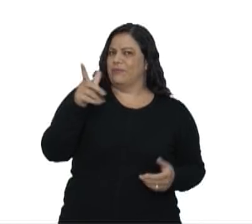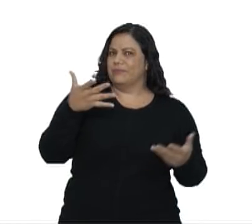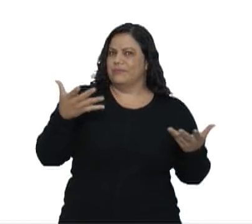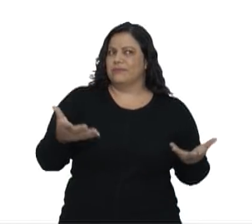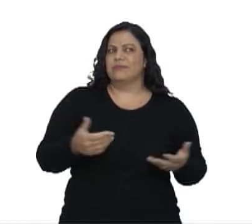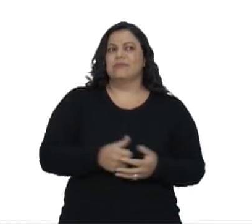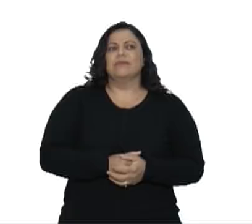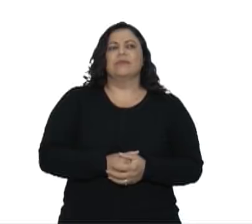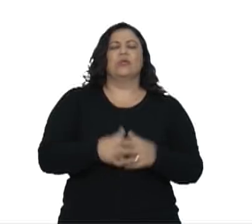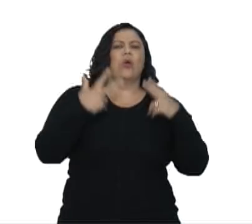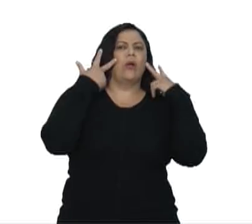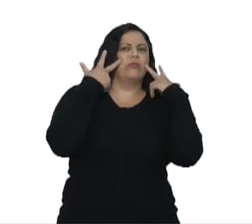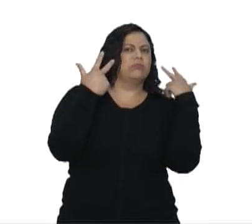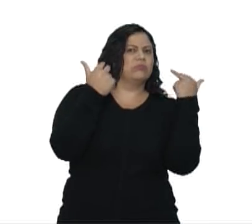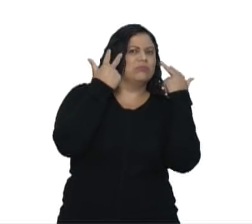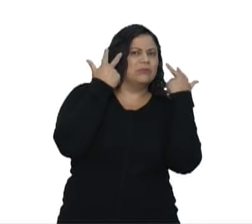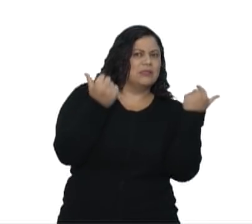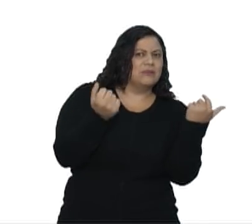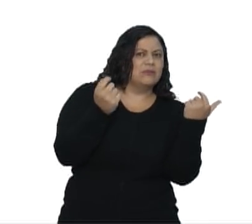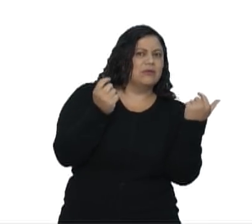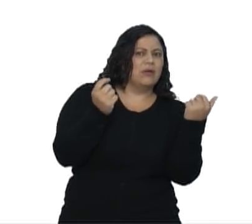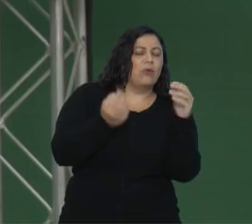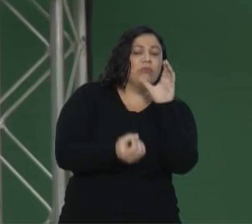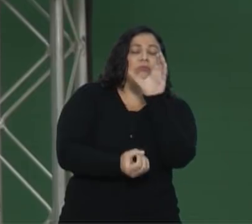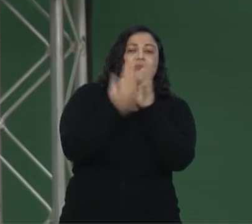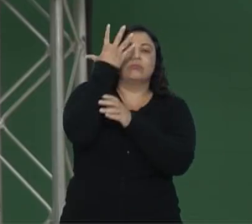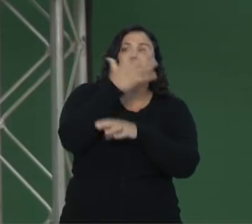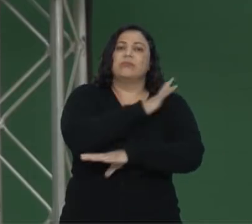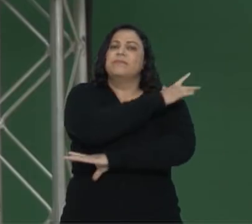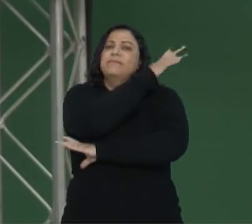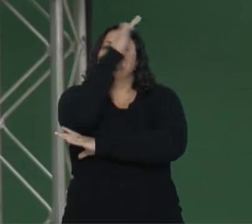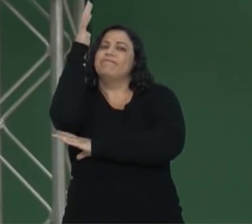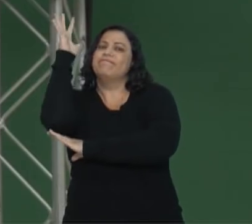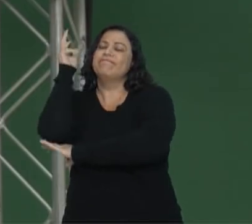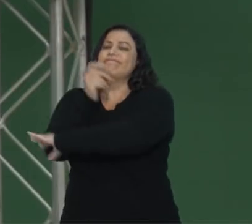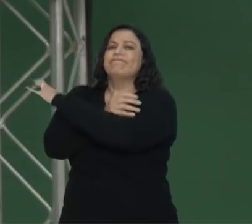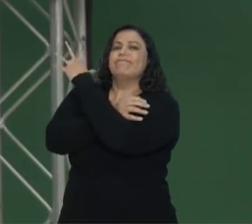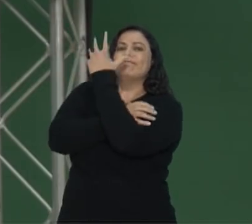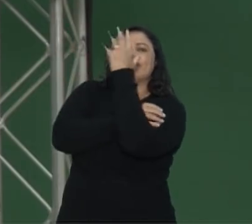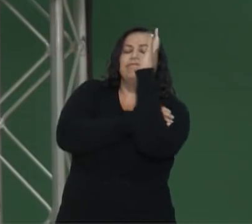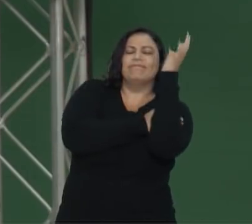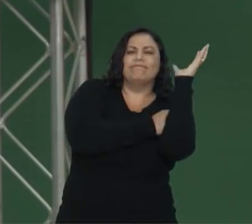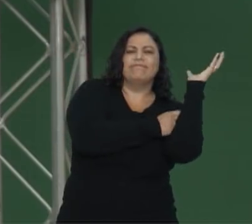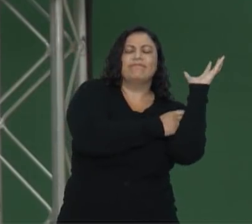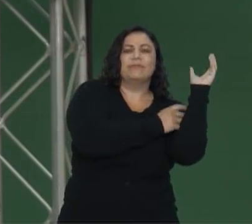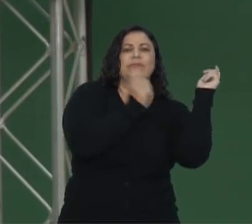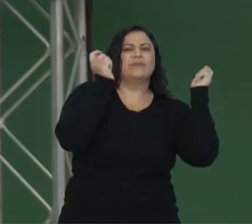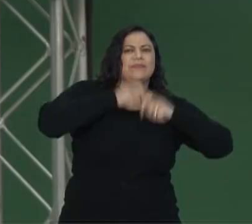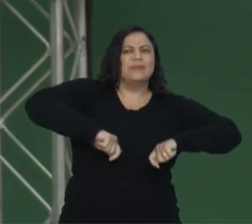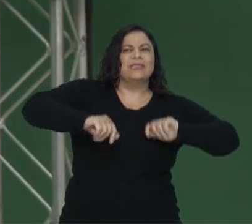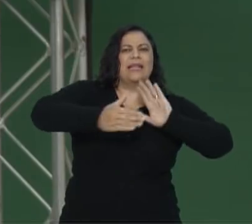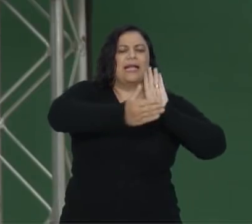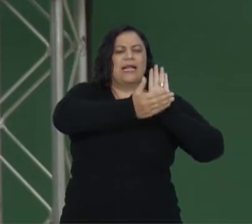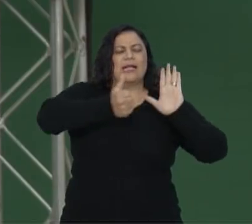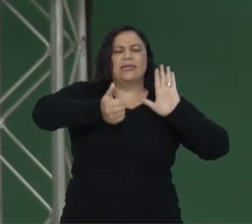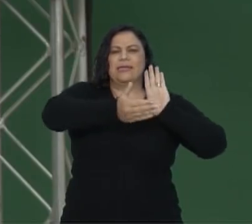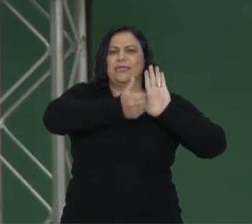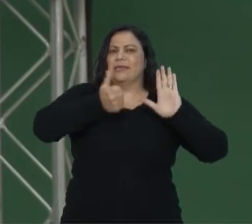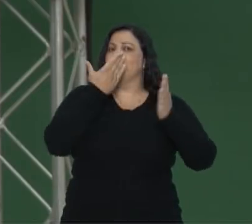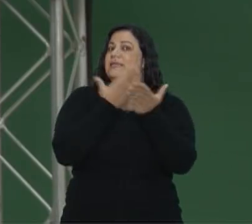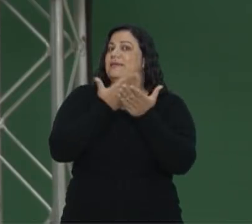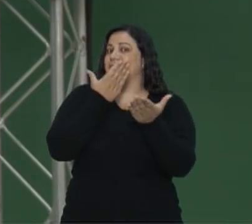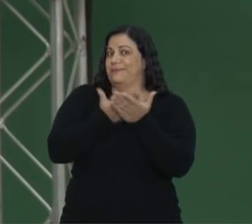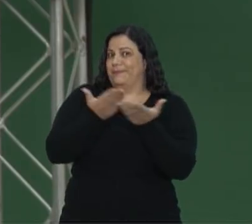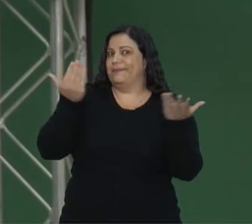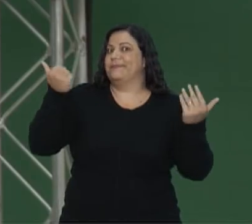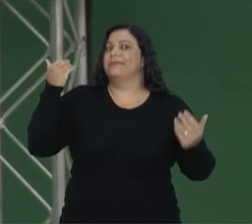material natural tem origem onde? Na natureza. Eu extraio eles da natureza. Lembra a nossa aula sobre extrativismo?